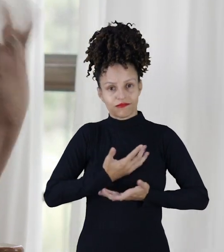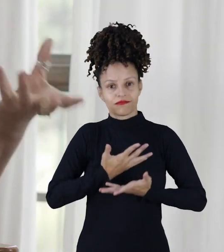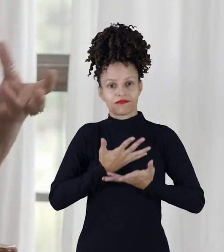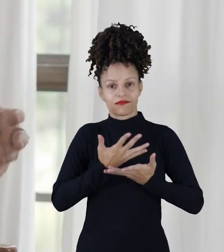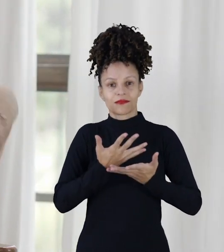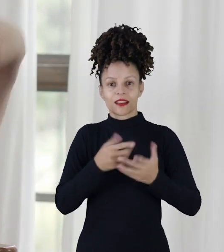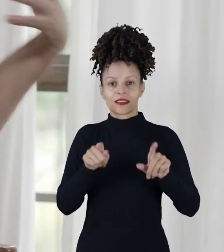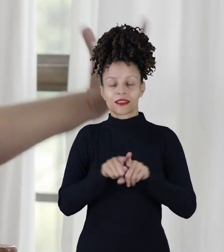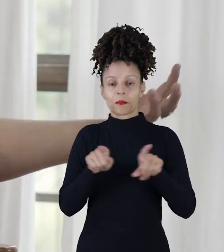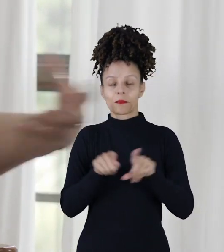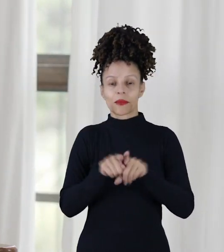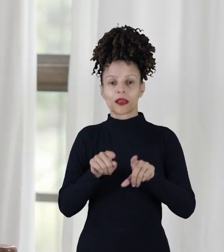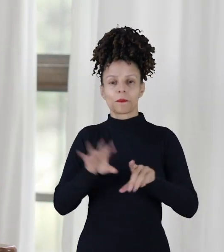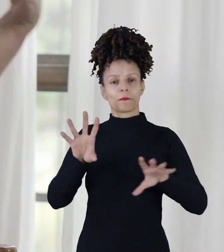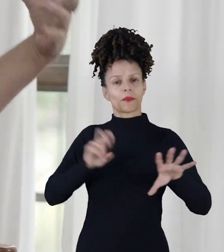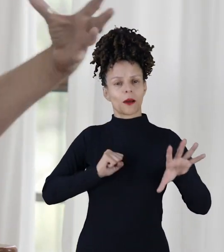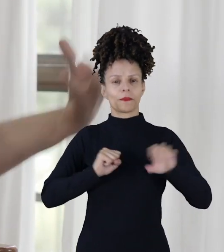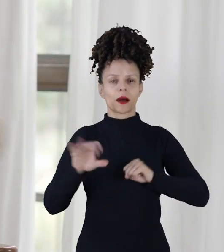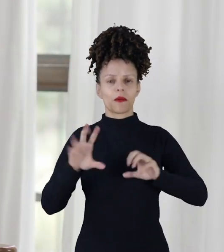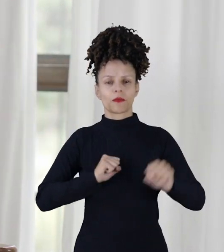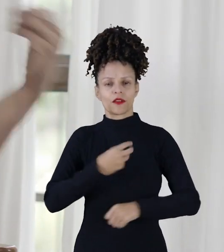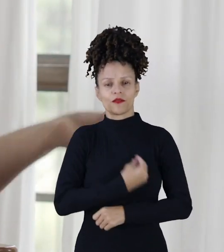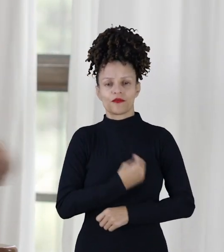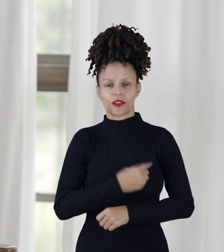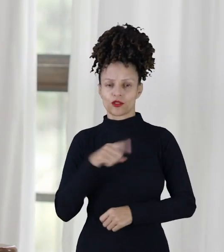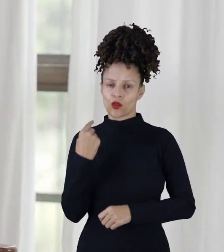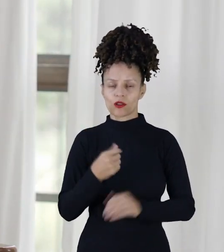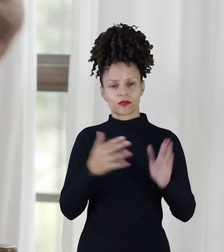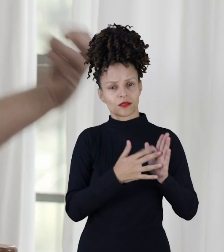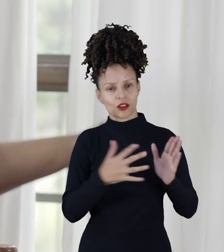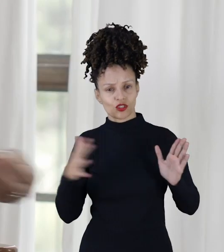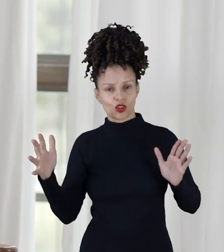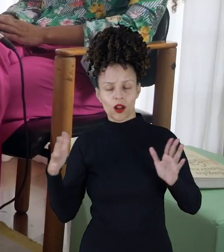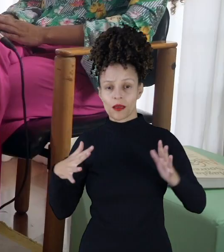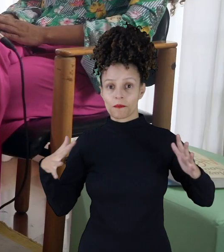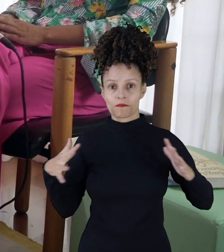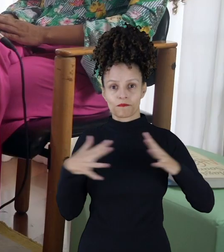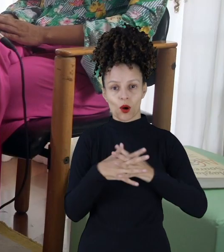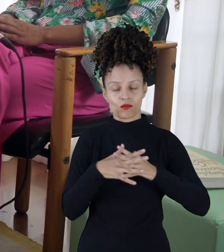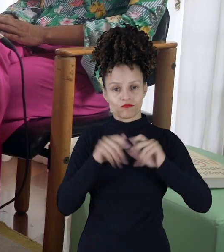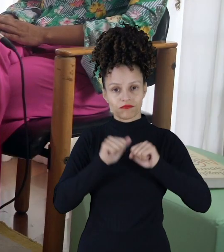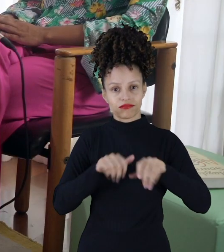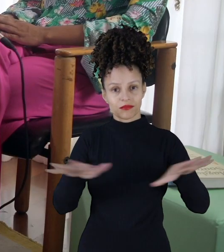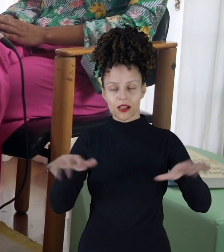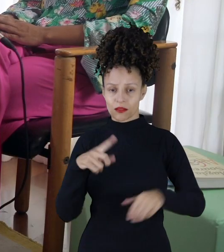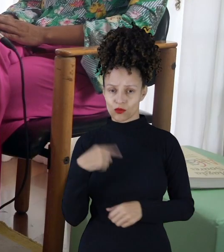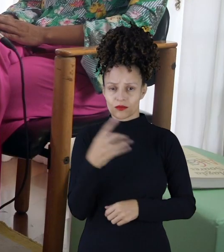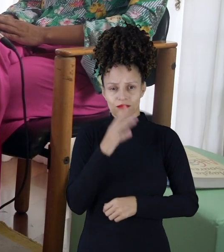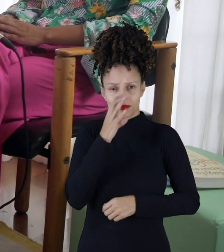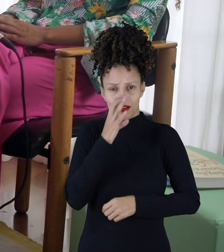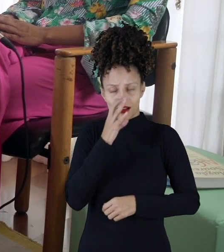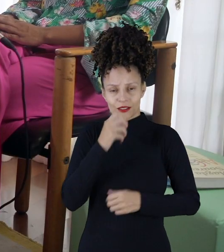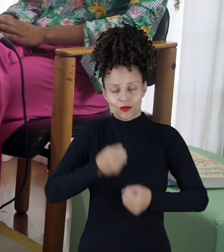só crescem, como elas também vão agregando tudo aquilo que nós vivemos, as nossas próprias trajetórias, elas se fundem. E como isso